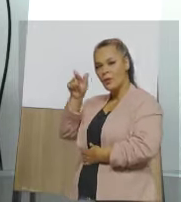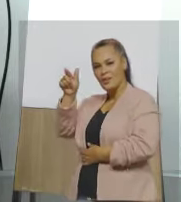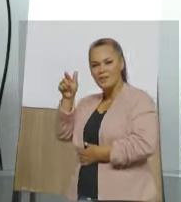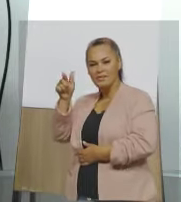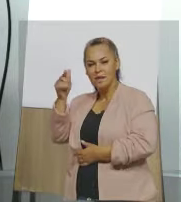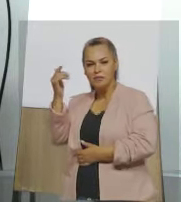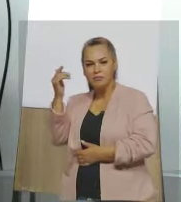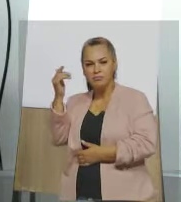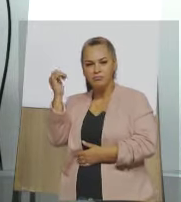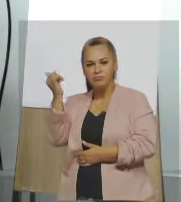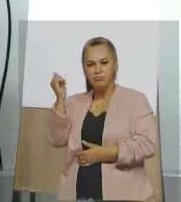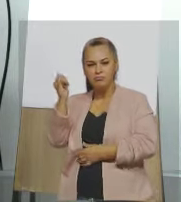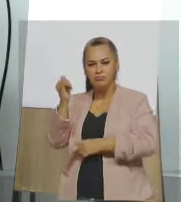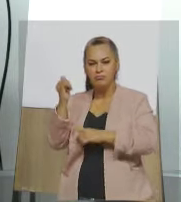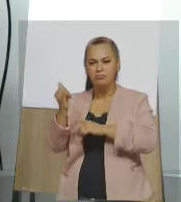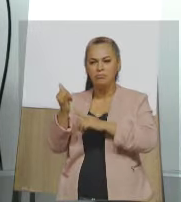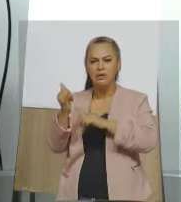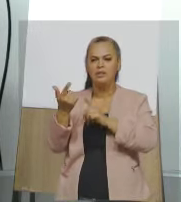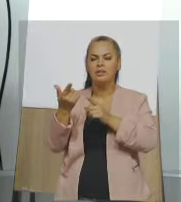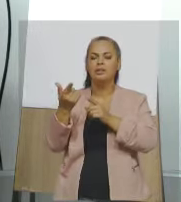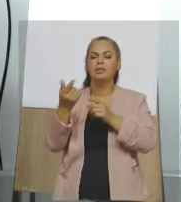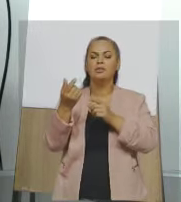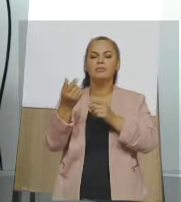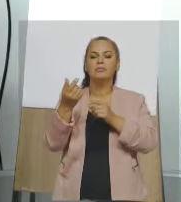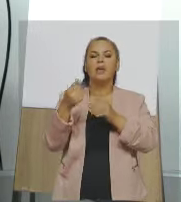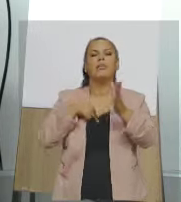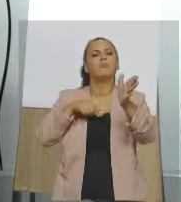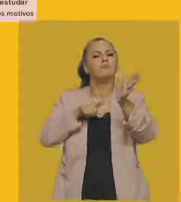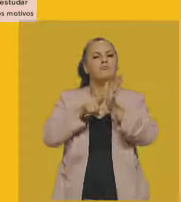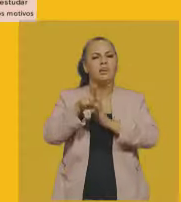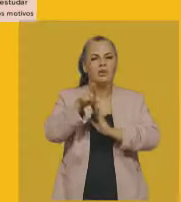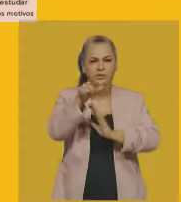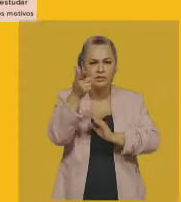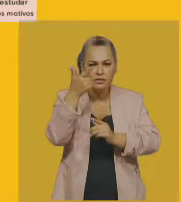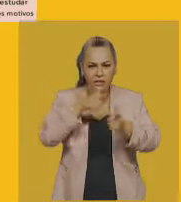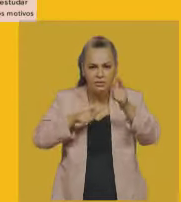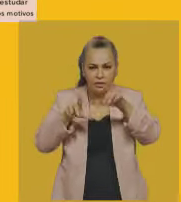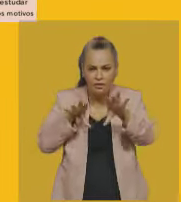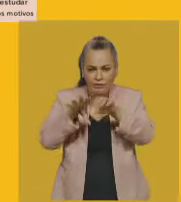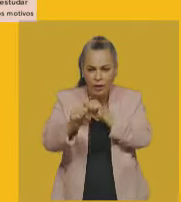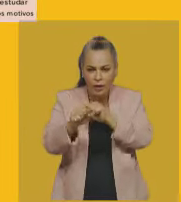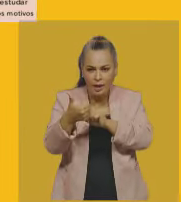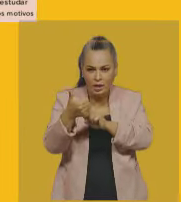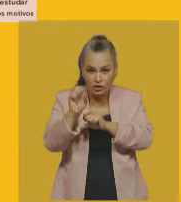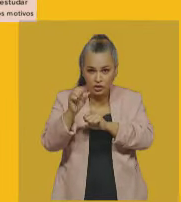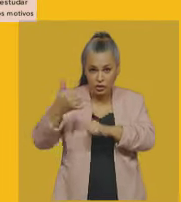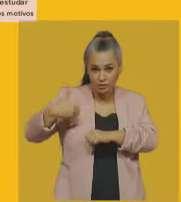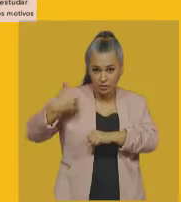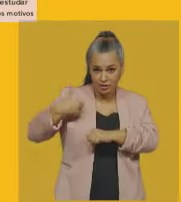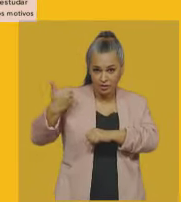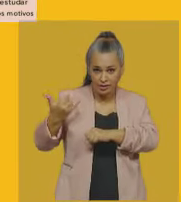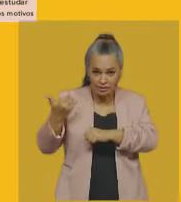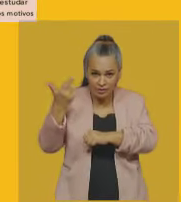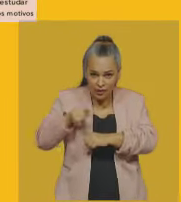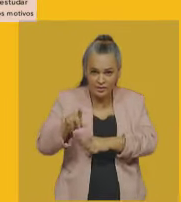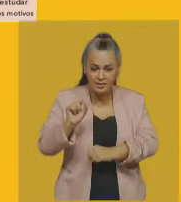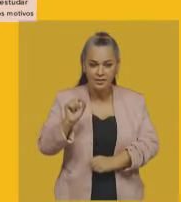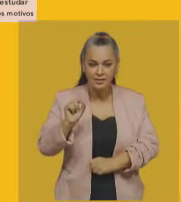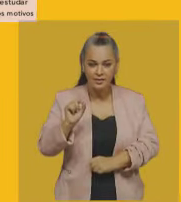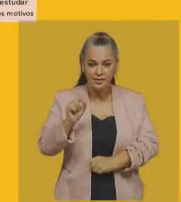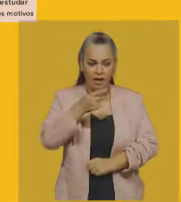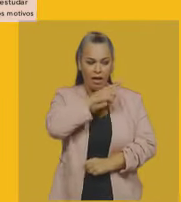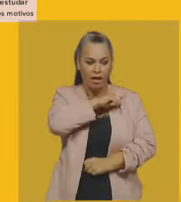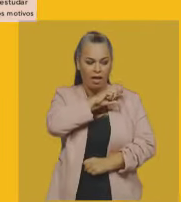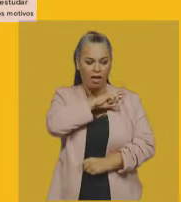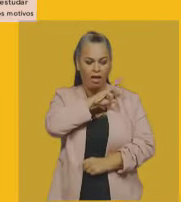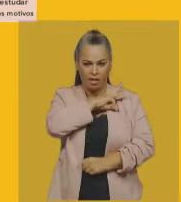né, você não vai terminar a escola com 18 anos? Olha só, essa aqui é o dado do IBGE de 2019, do ano passado, gente.